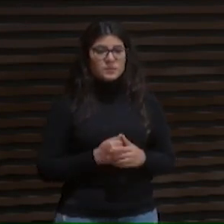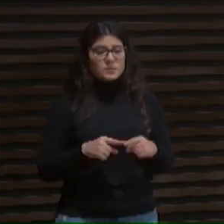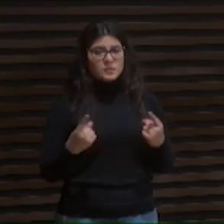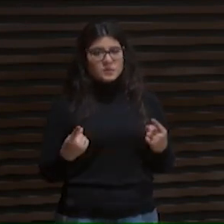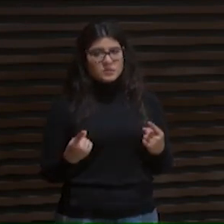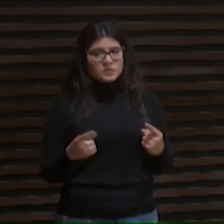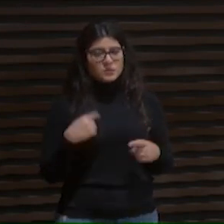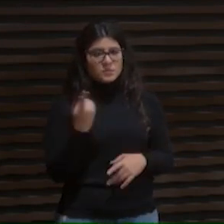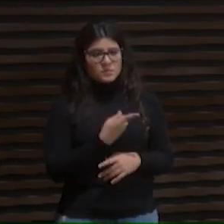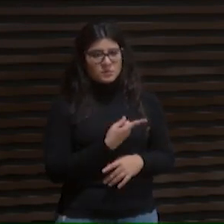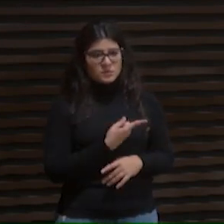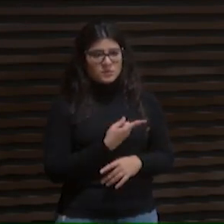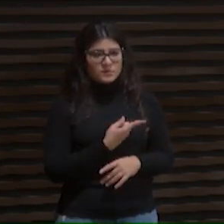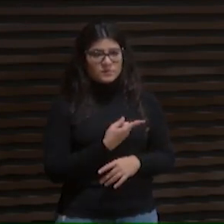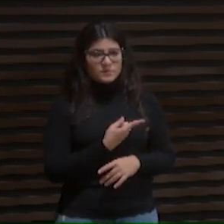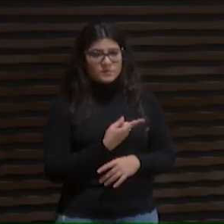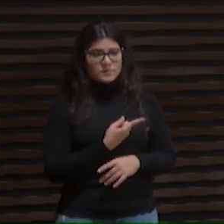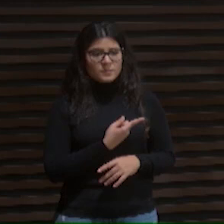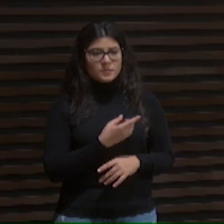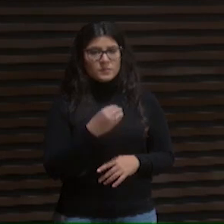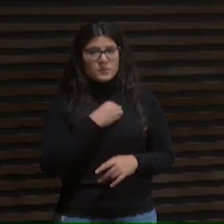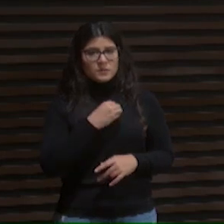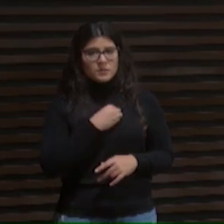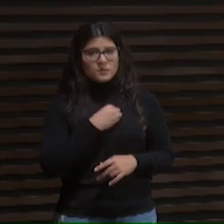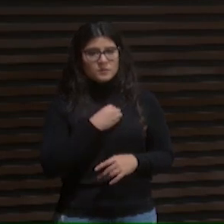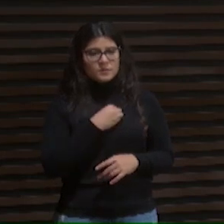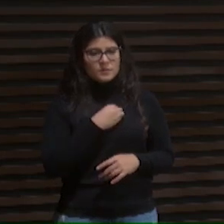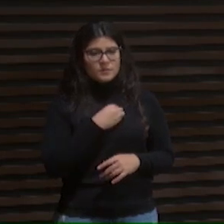Mas nós, como pecadores,